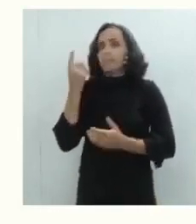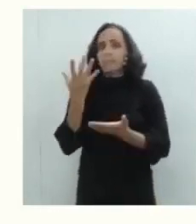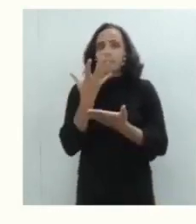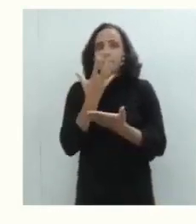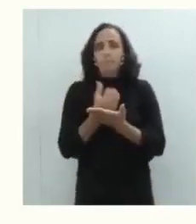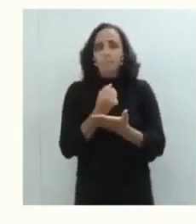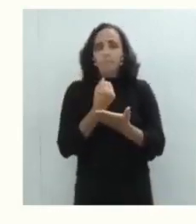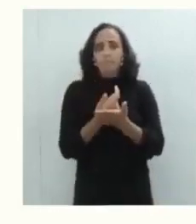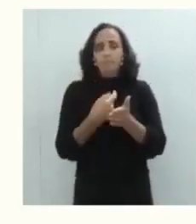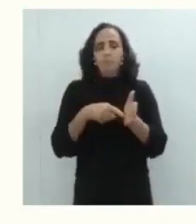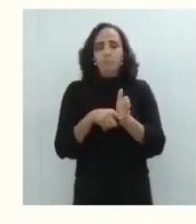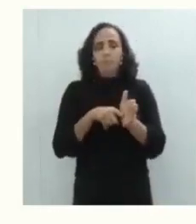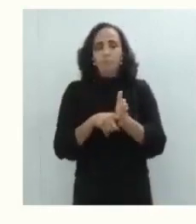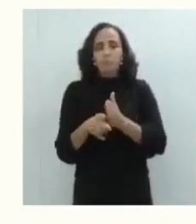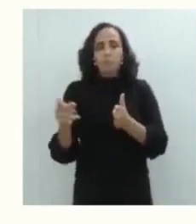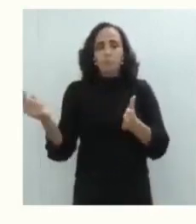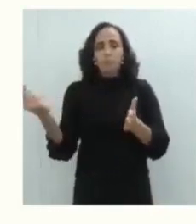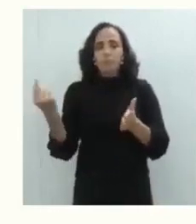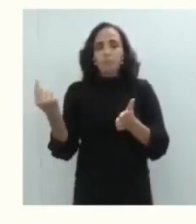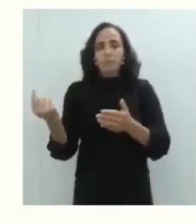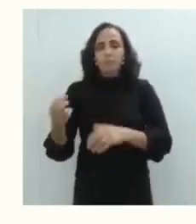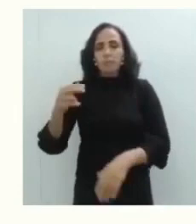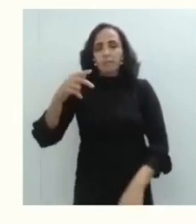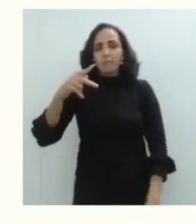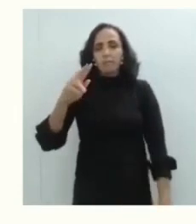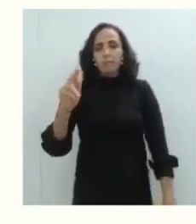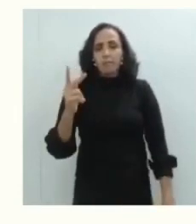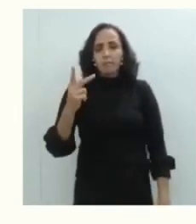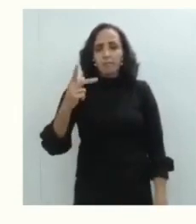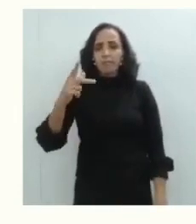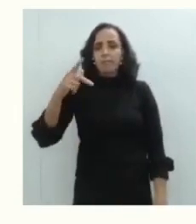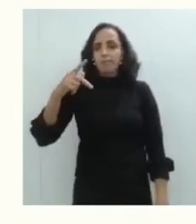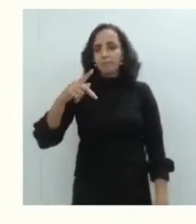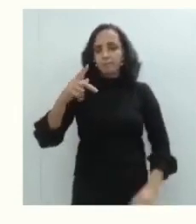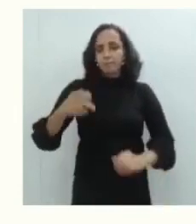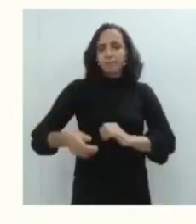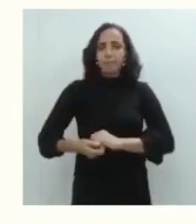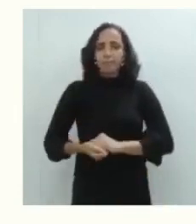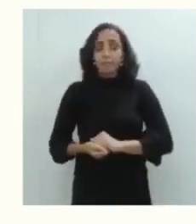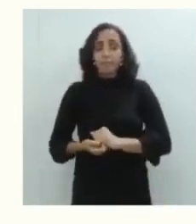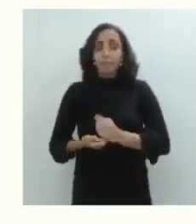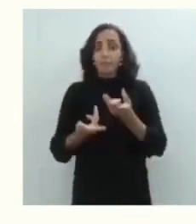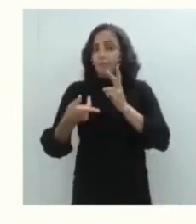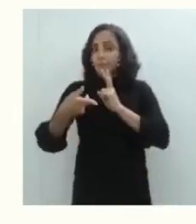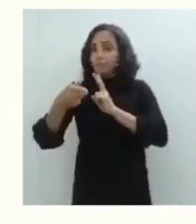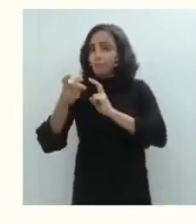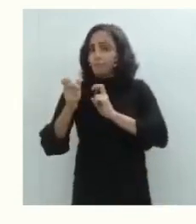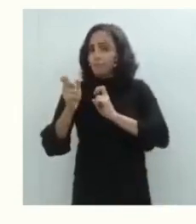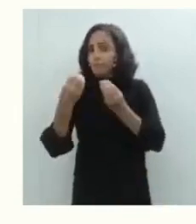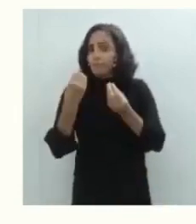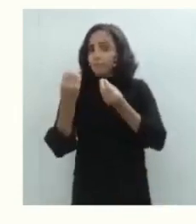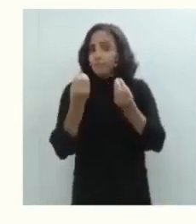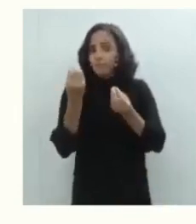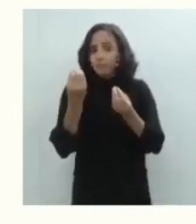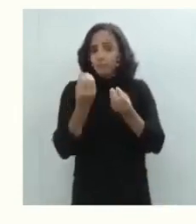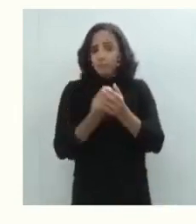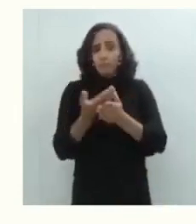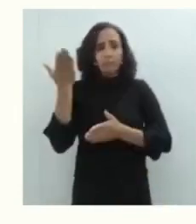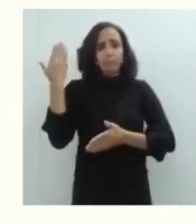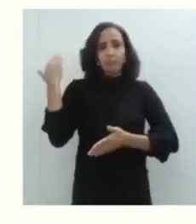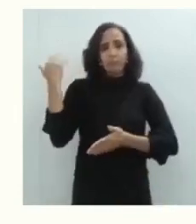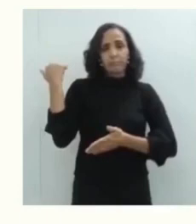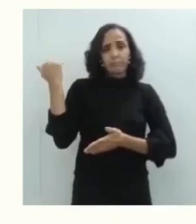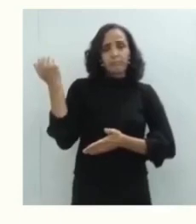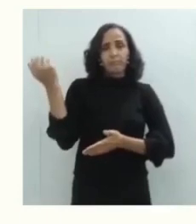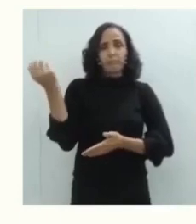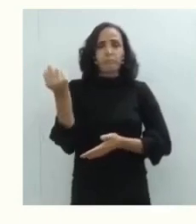o consulta.php. Note que a única diferença em relação ao consulta 3,